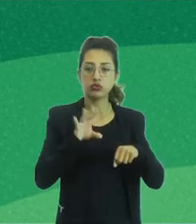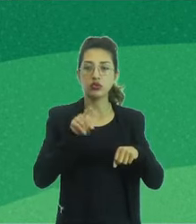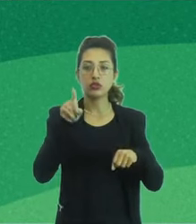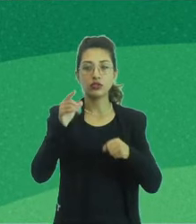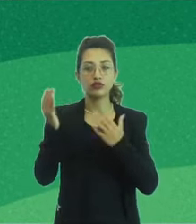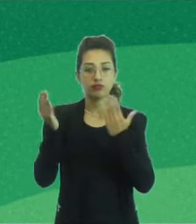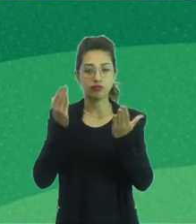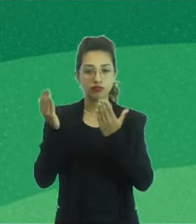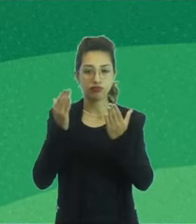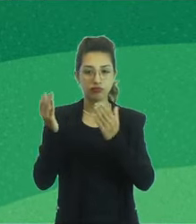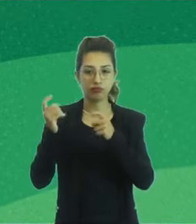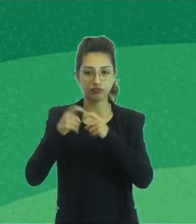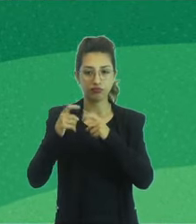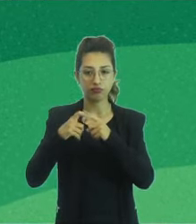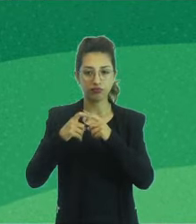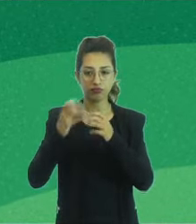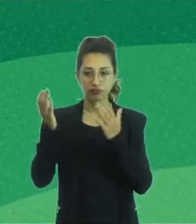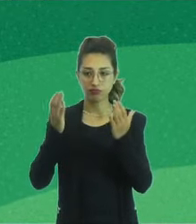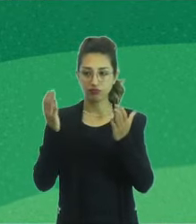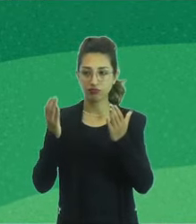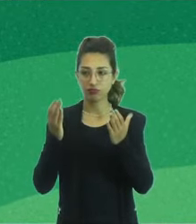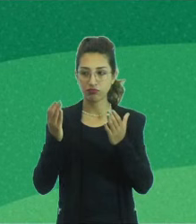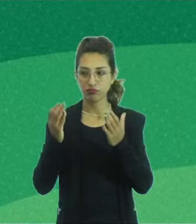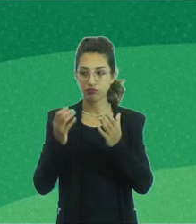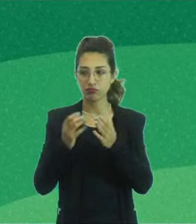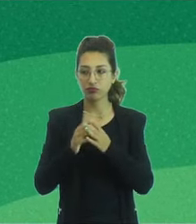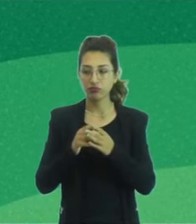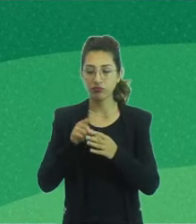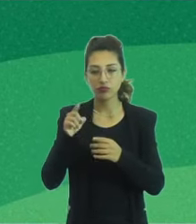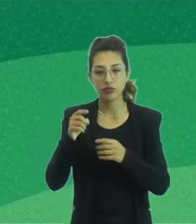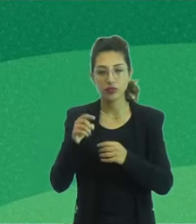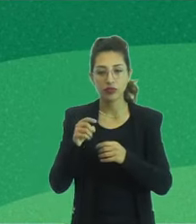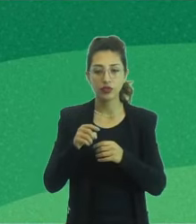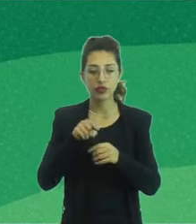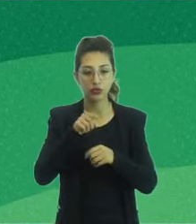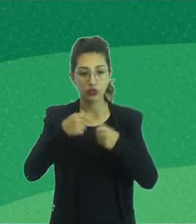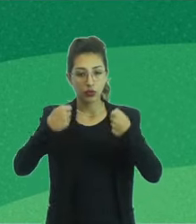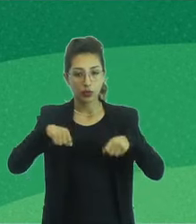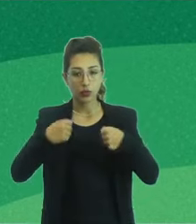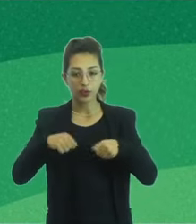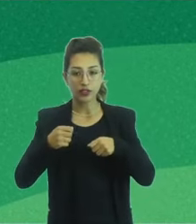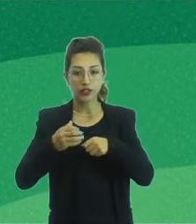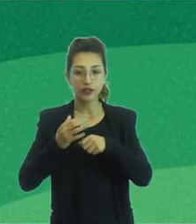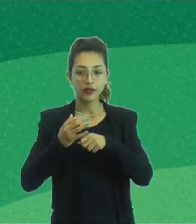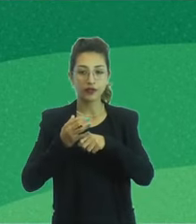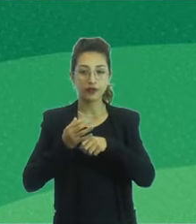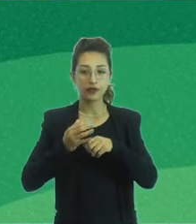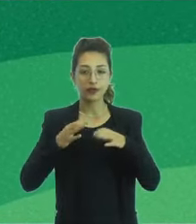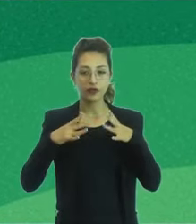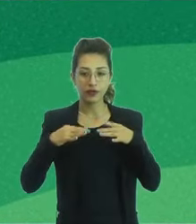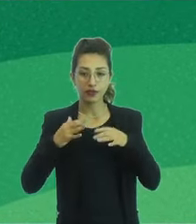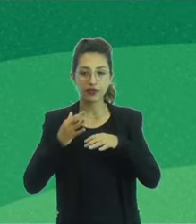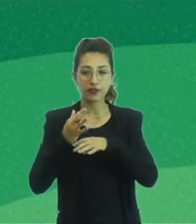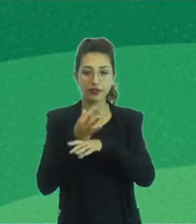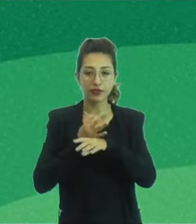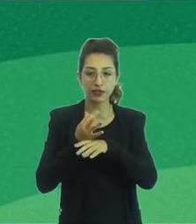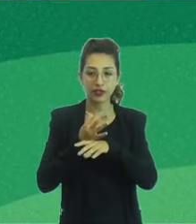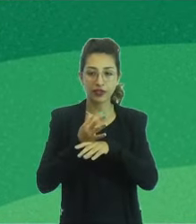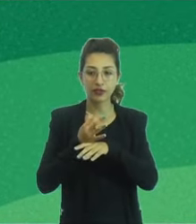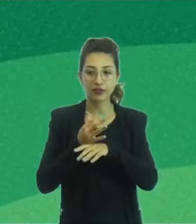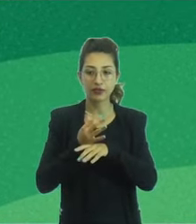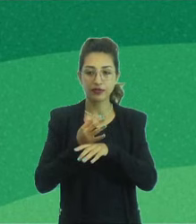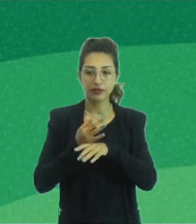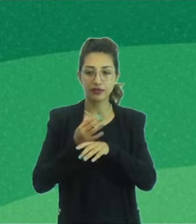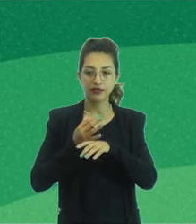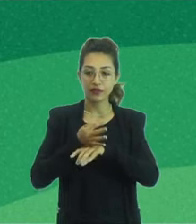psiquiatra me deu assim ó tá vendo aqui ó 30 dias de férias vai embora Isso